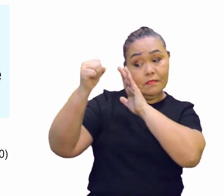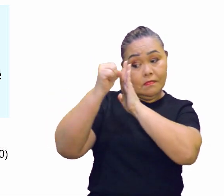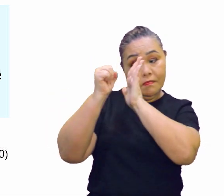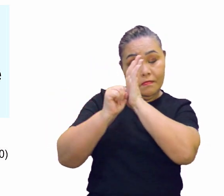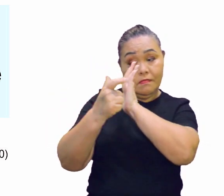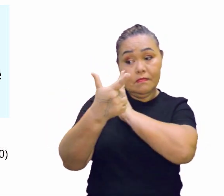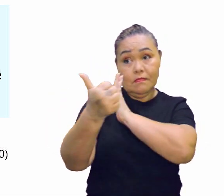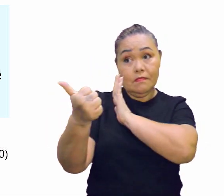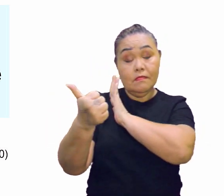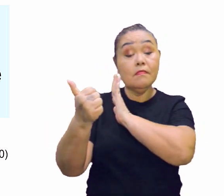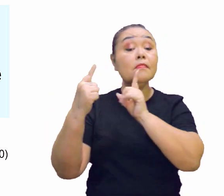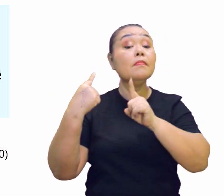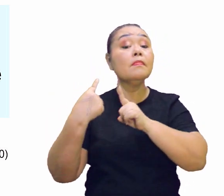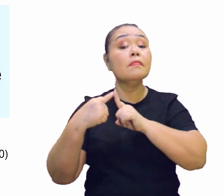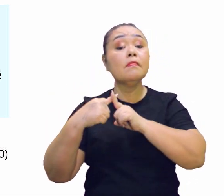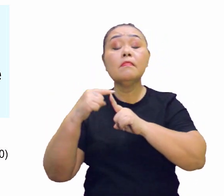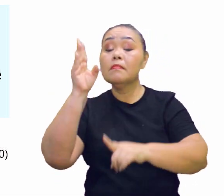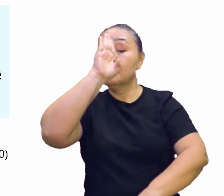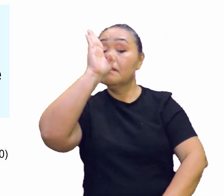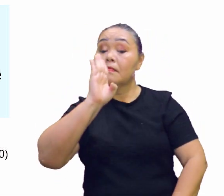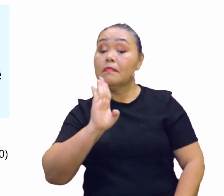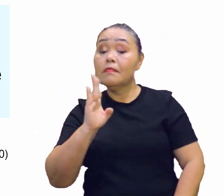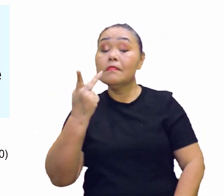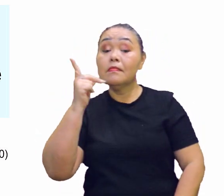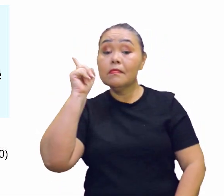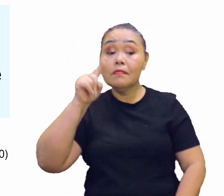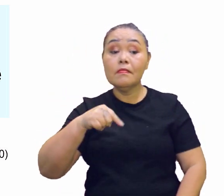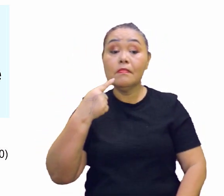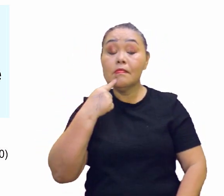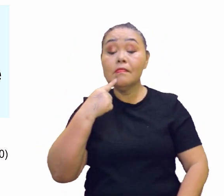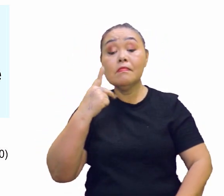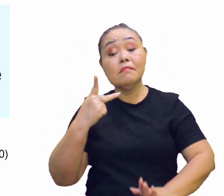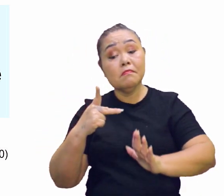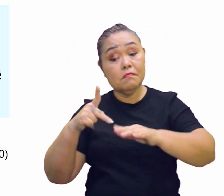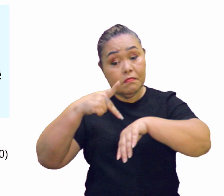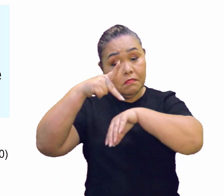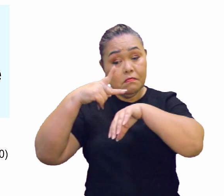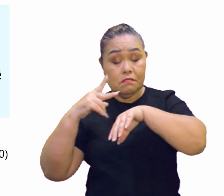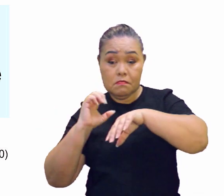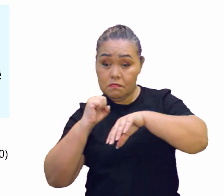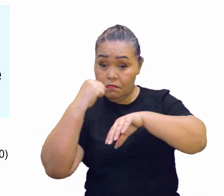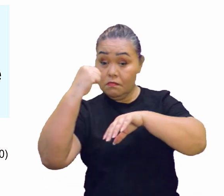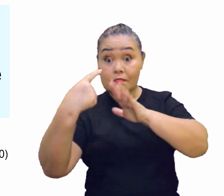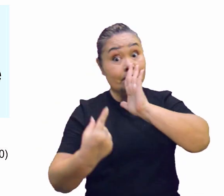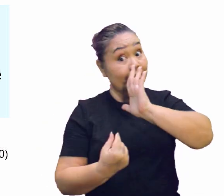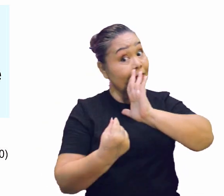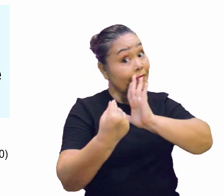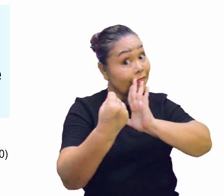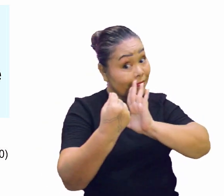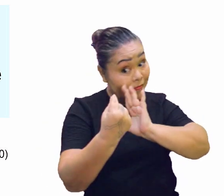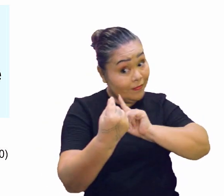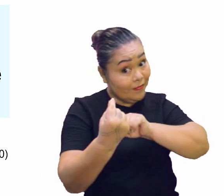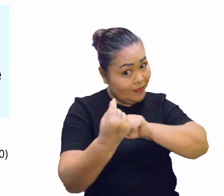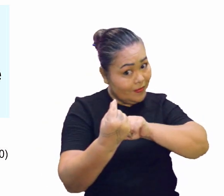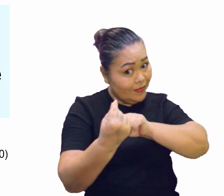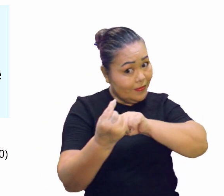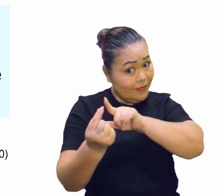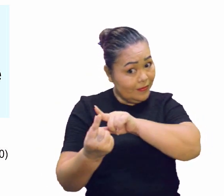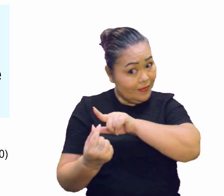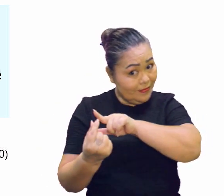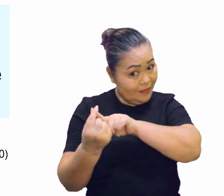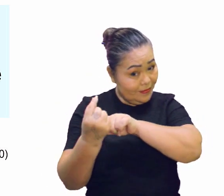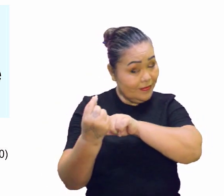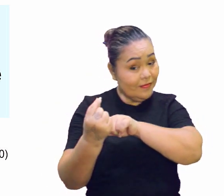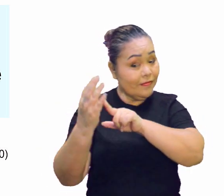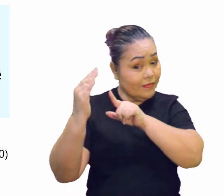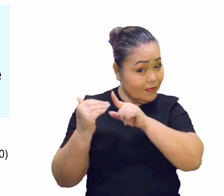século XXI. Mas por que o Brasil ele é considerado uma potência? Uma potência econômica, uma potência